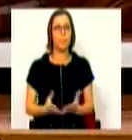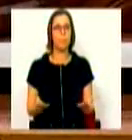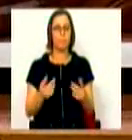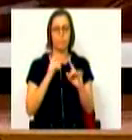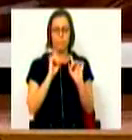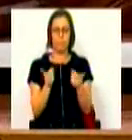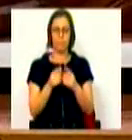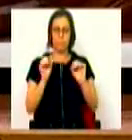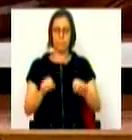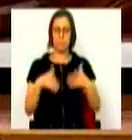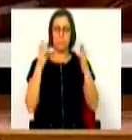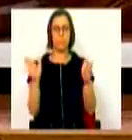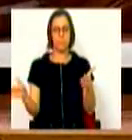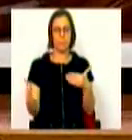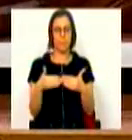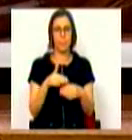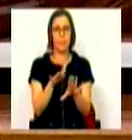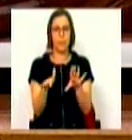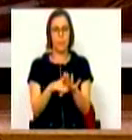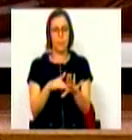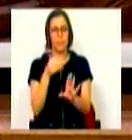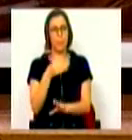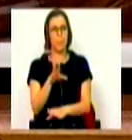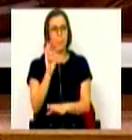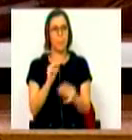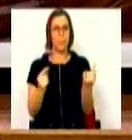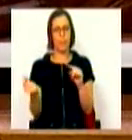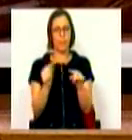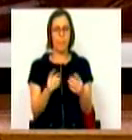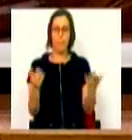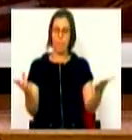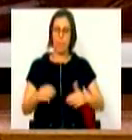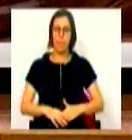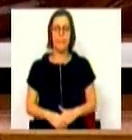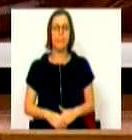uma breve intervenção para encerrar a participação do Partido Socialista neste debate.